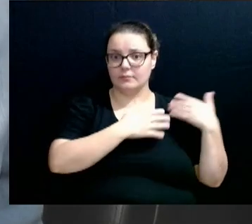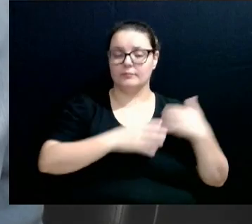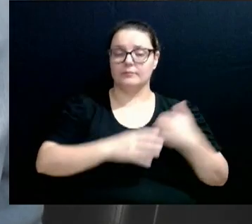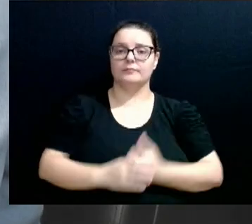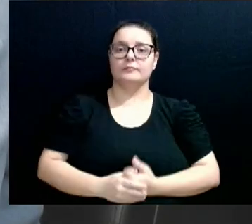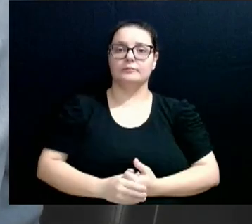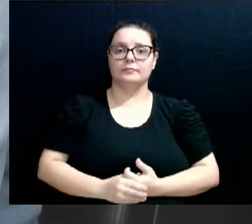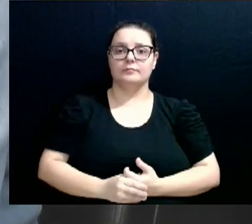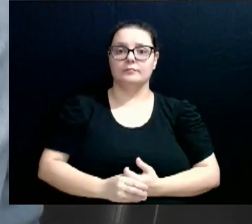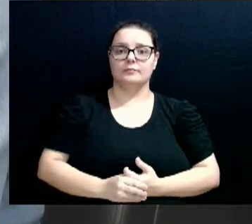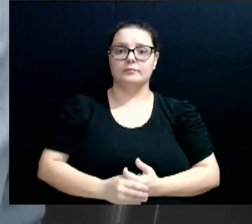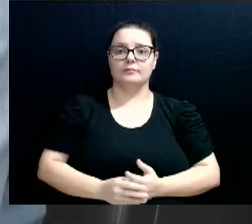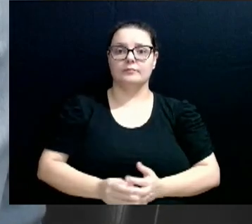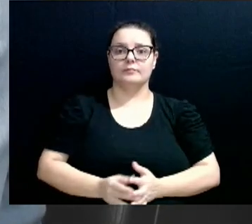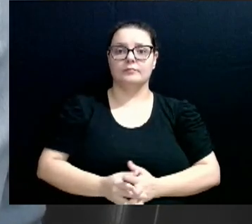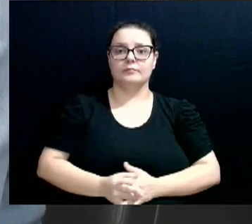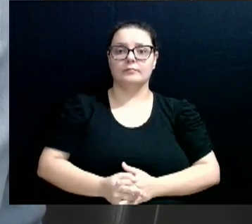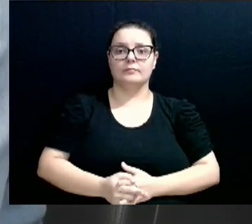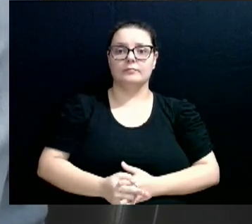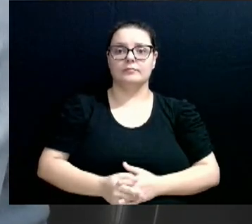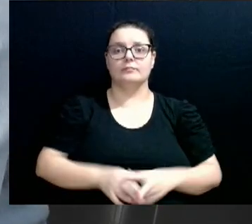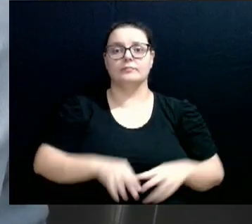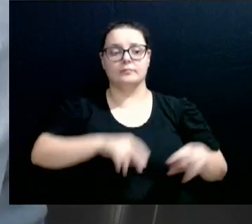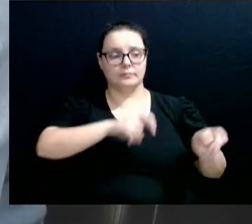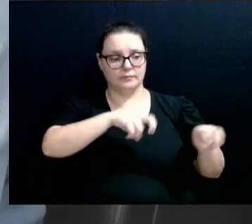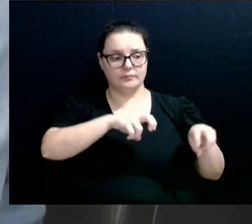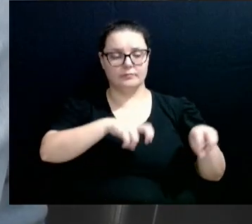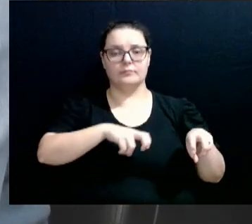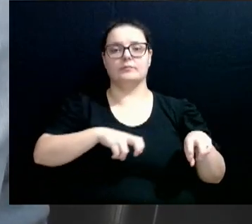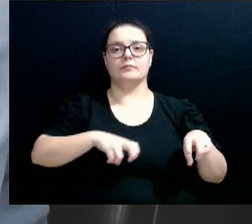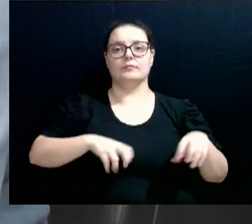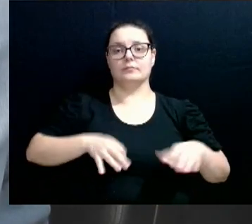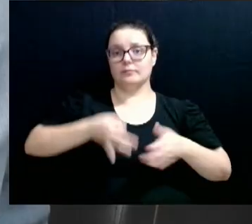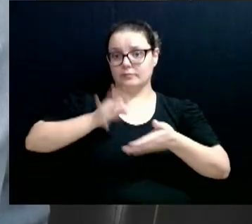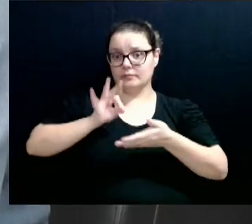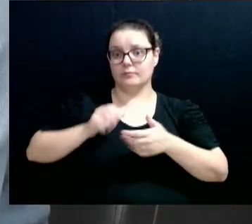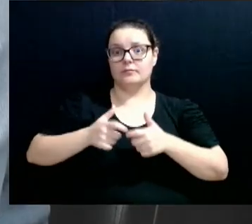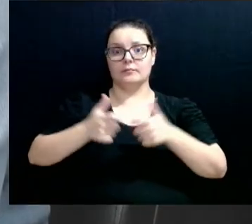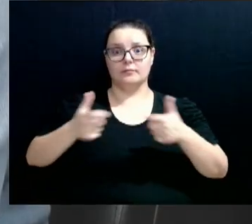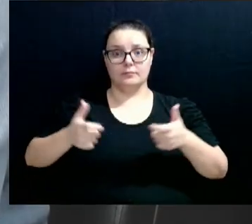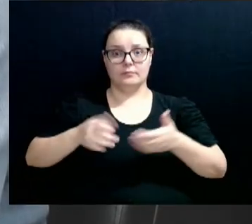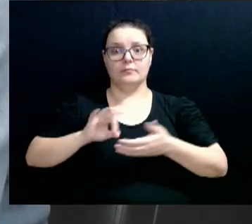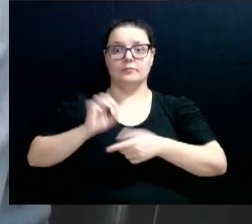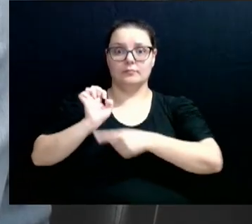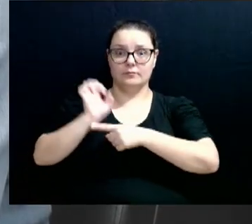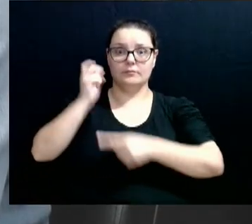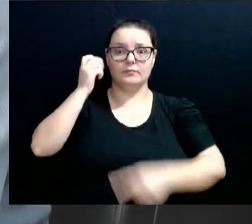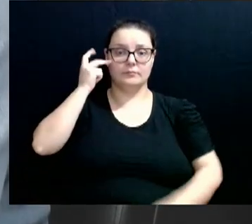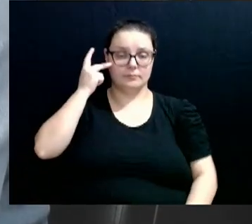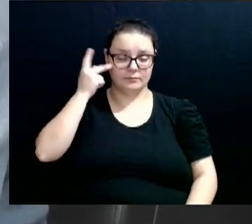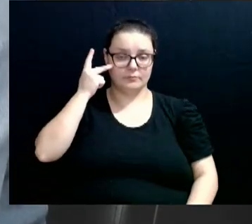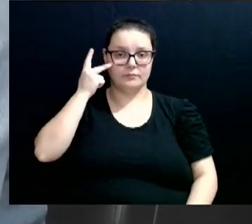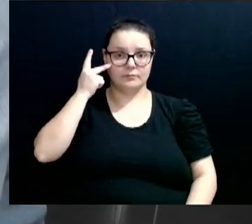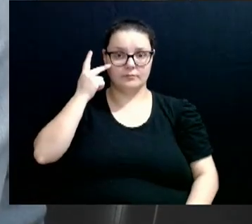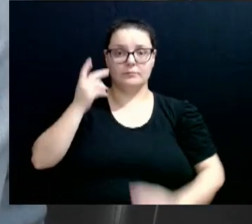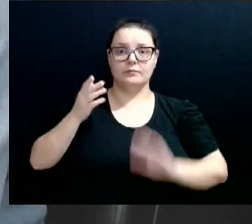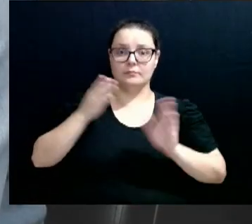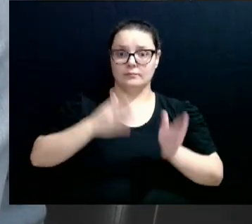atuaram nessa fazenda produtora de café, que foi uma das maiores fazendas do estado de São Paulo, na produção do café,